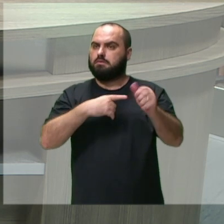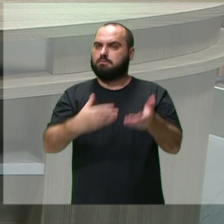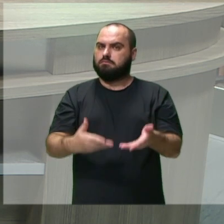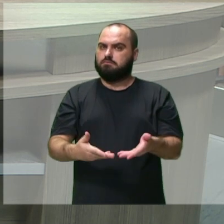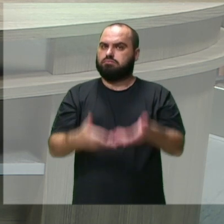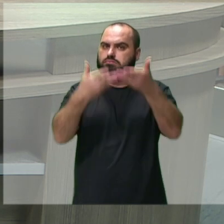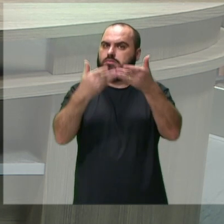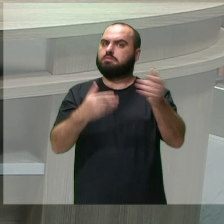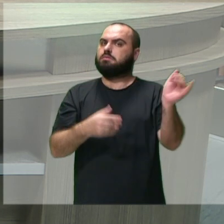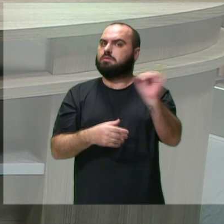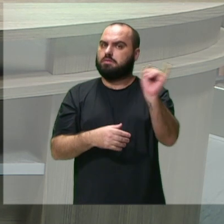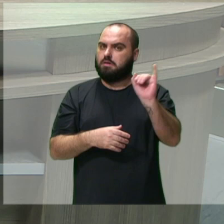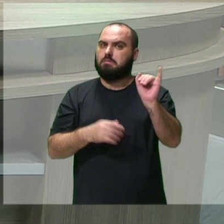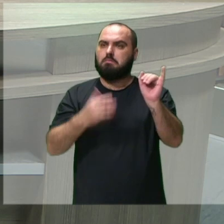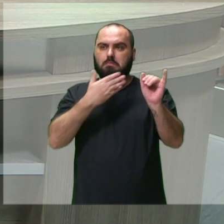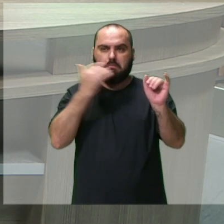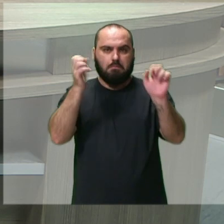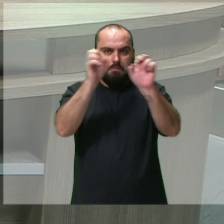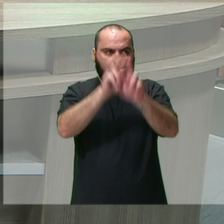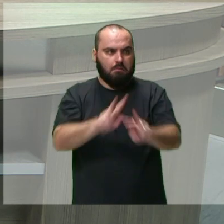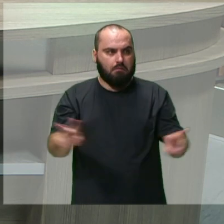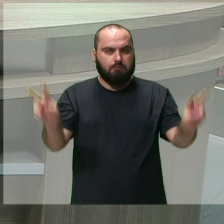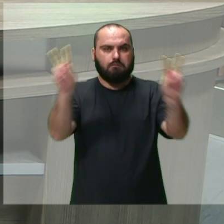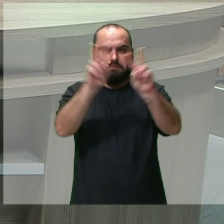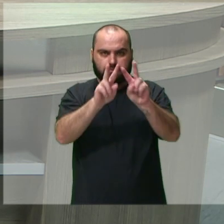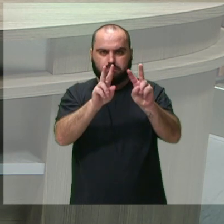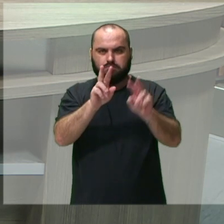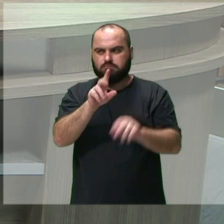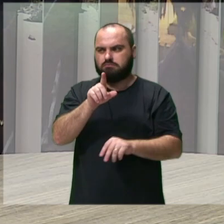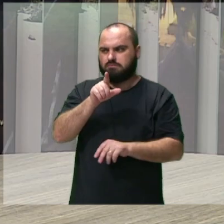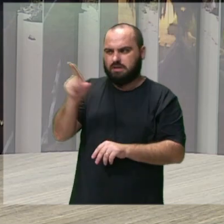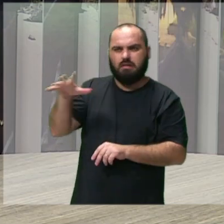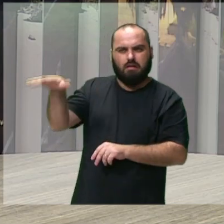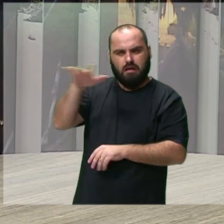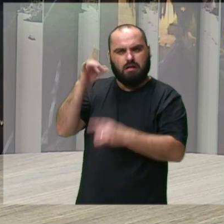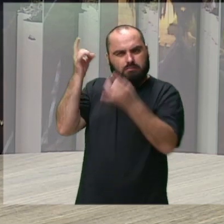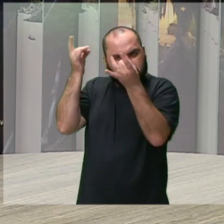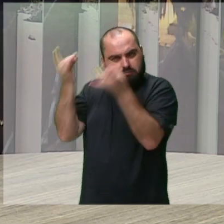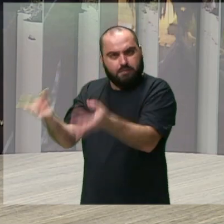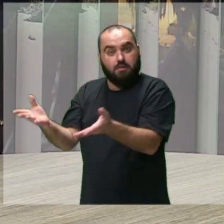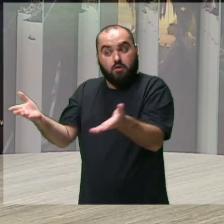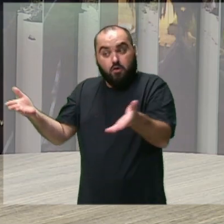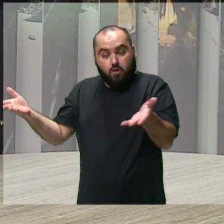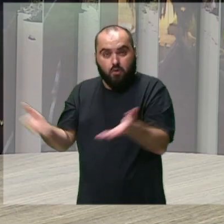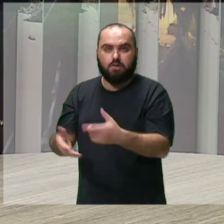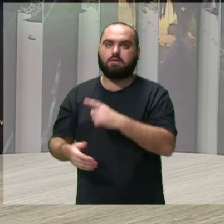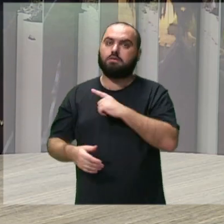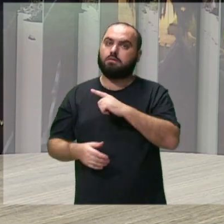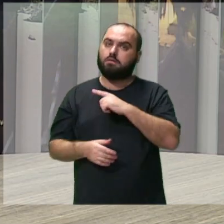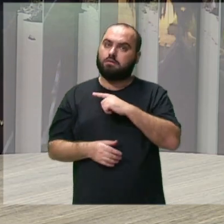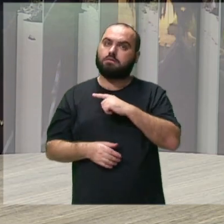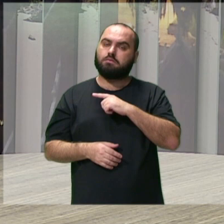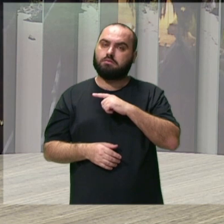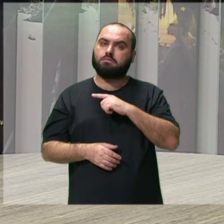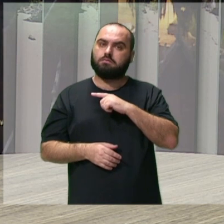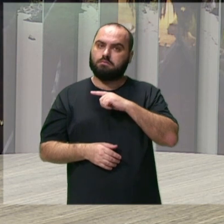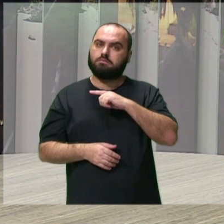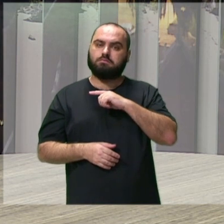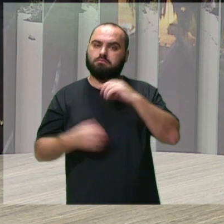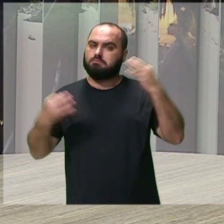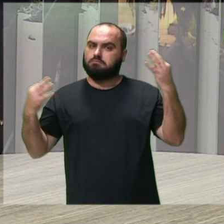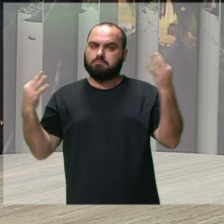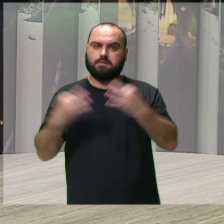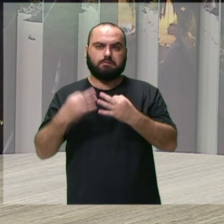melhorou bastante o visual. Aquela região era quase que abandonada, hoje já tem usada de uma forma